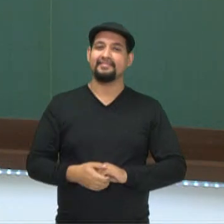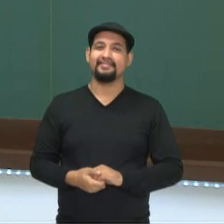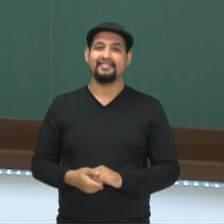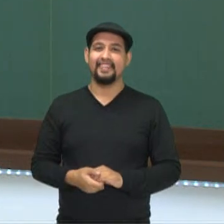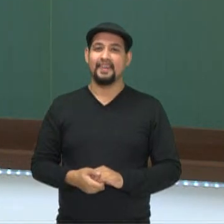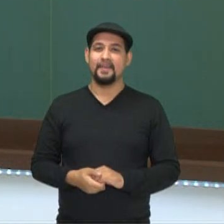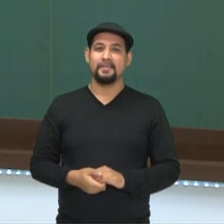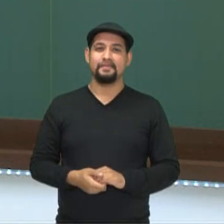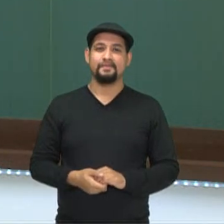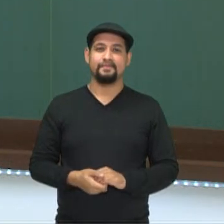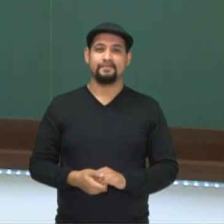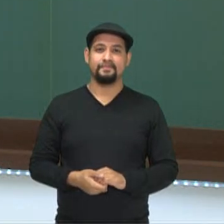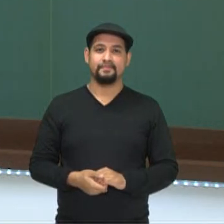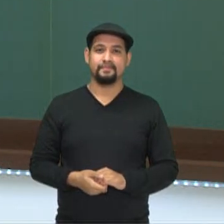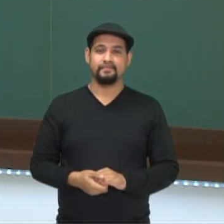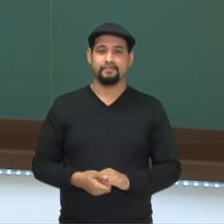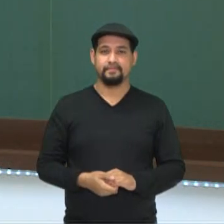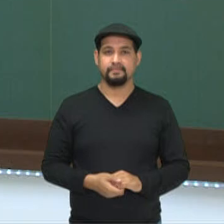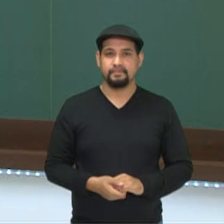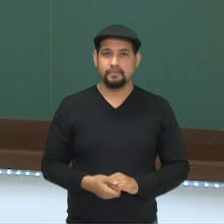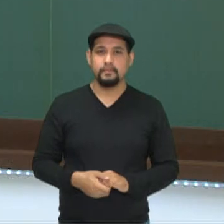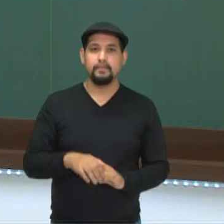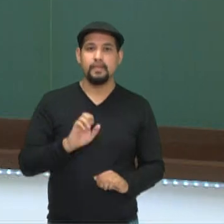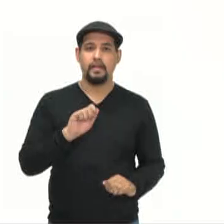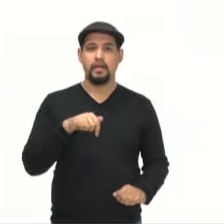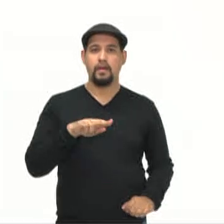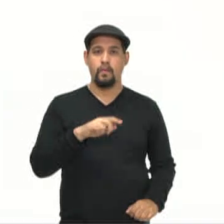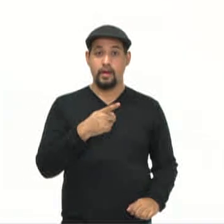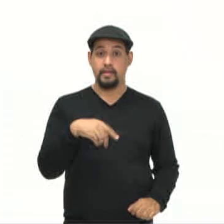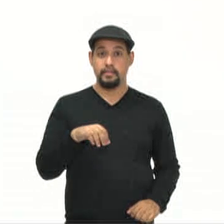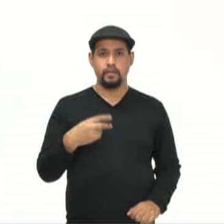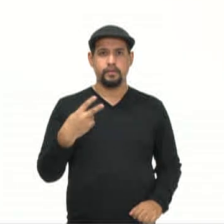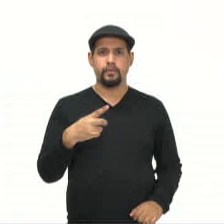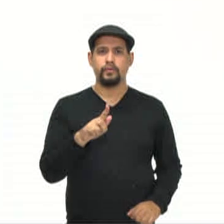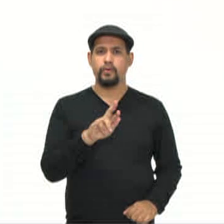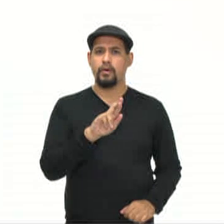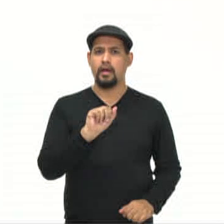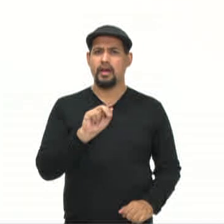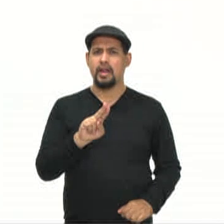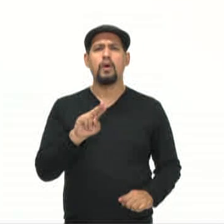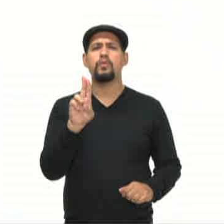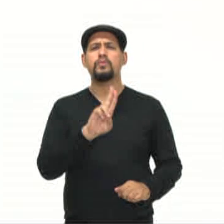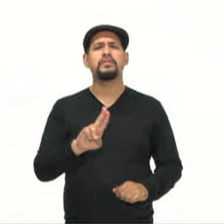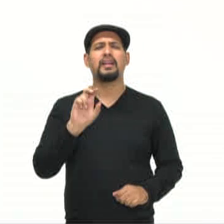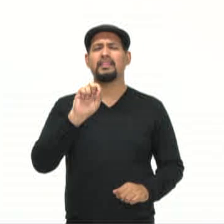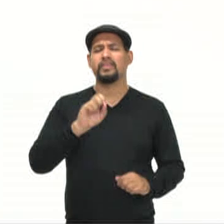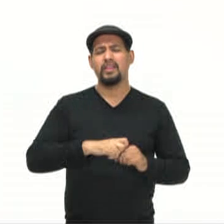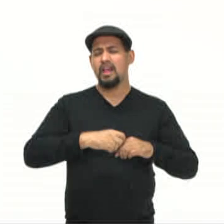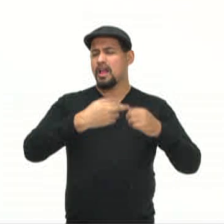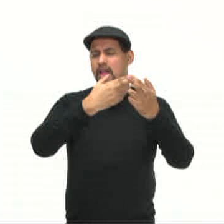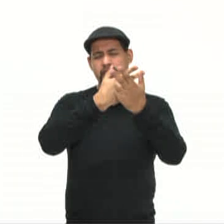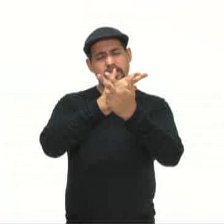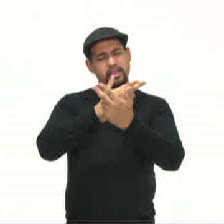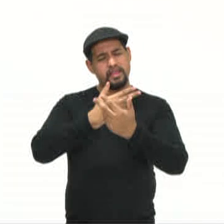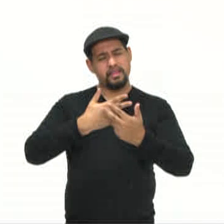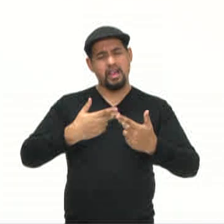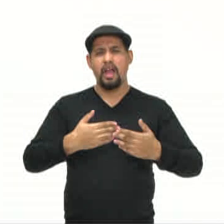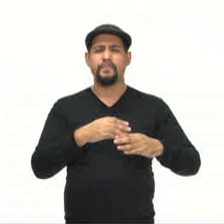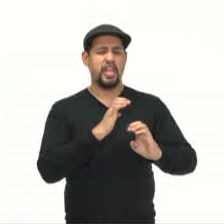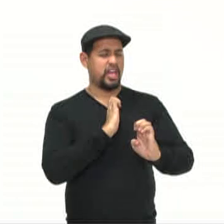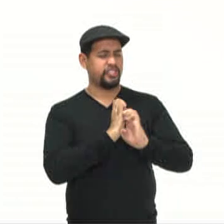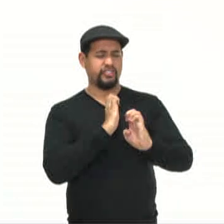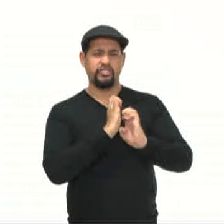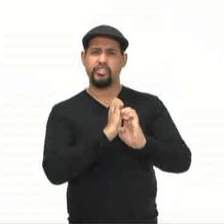Vamos lá. Equações do segundo grau são utilizadas nas mais diversas áreas da engenharia